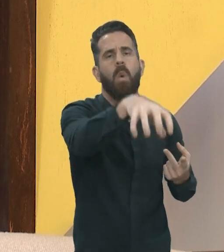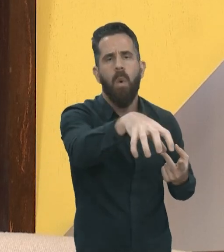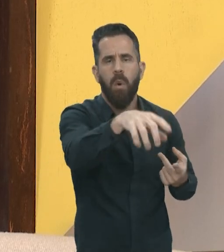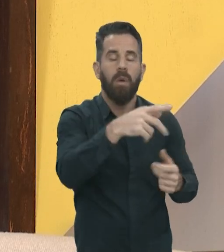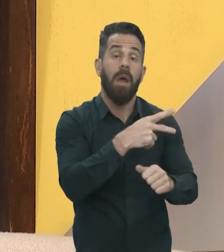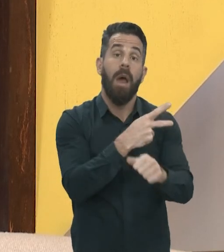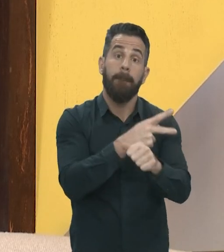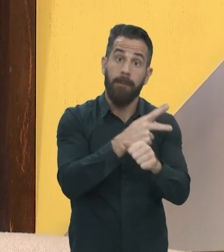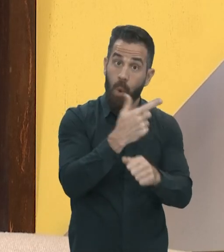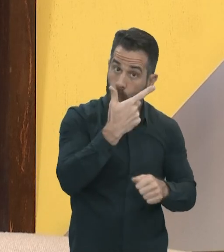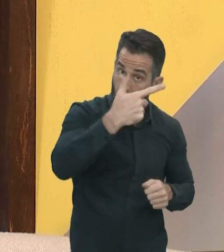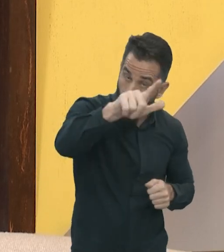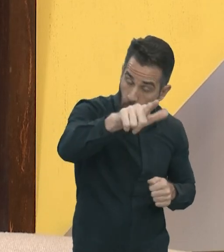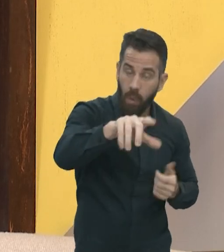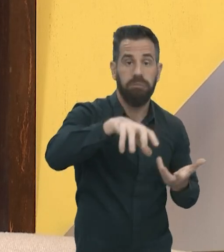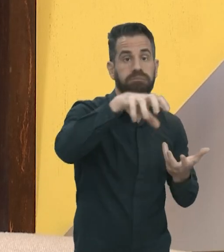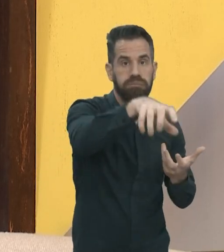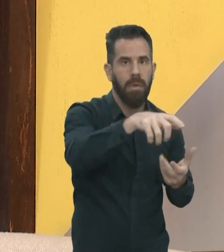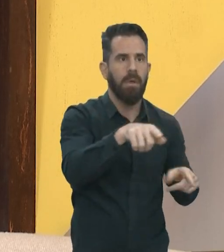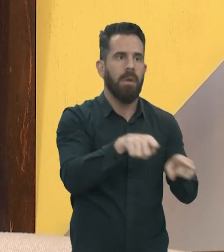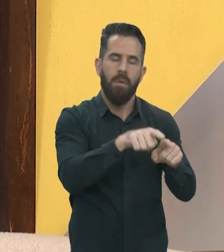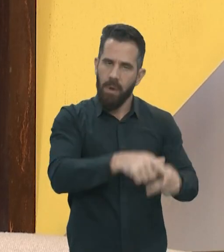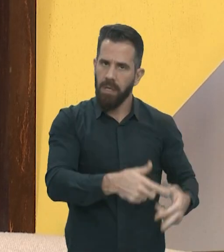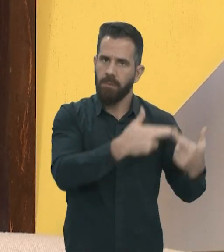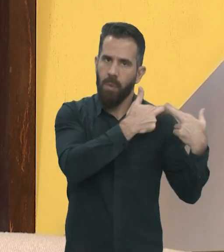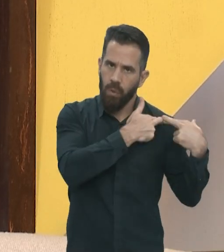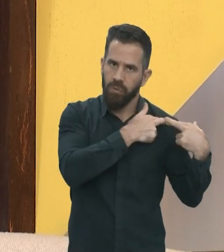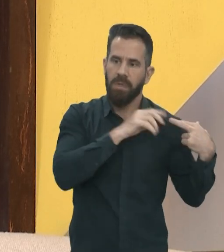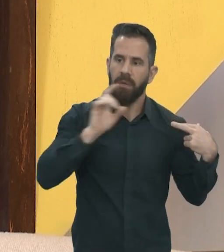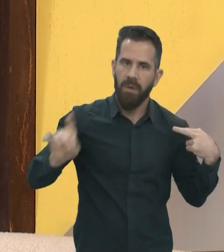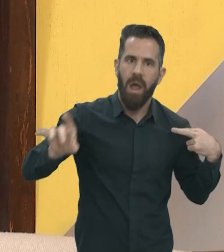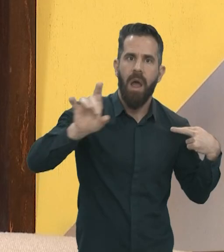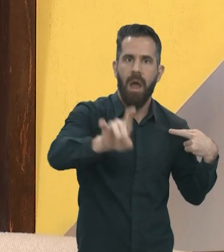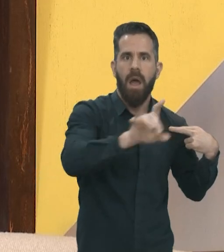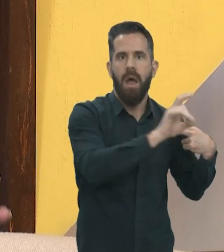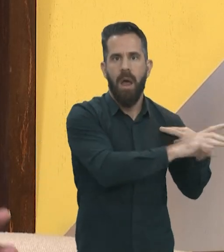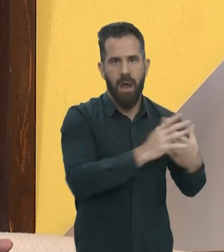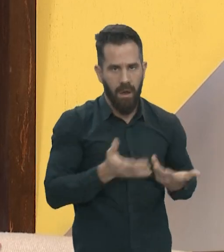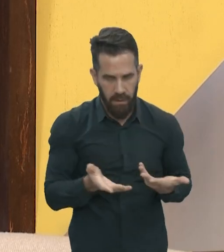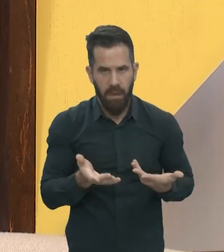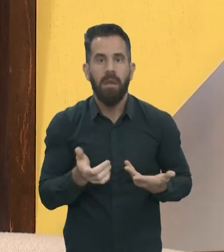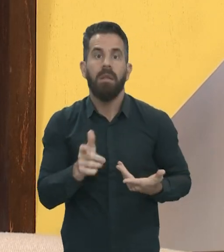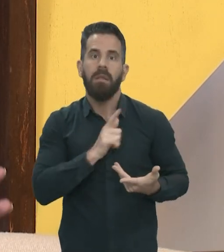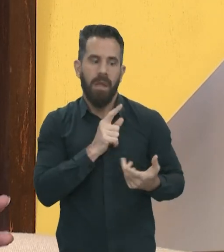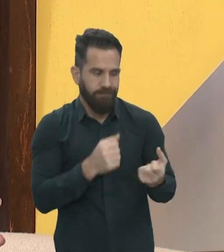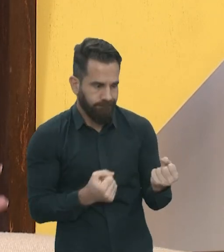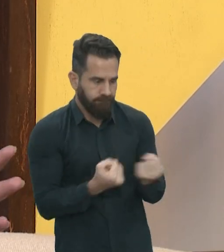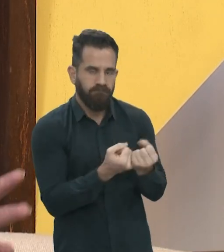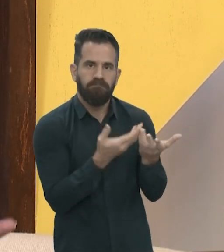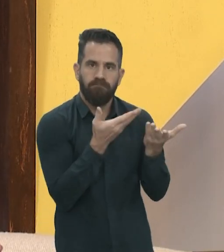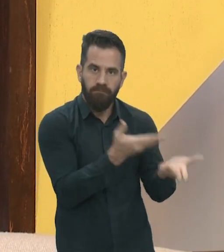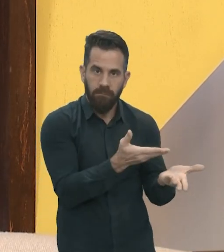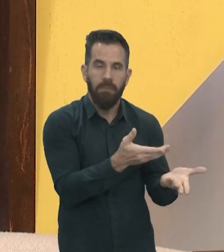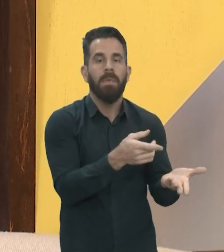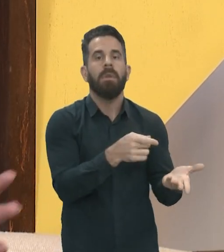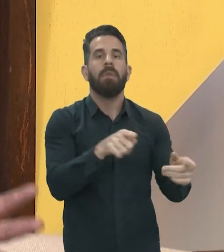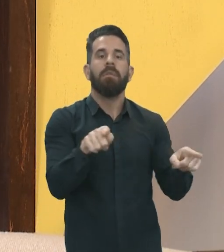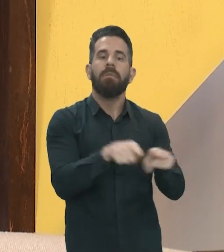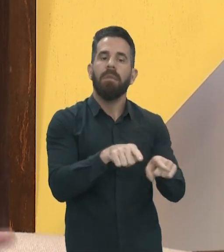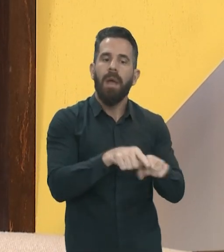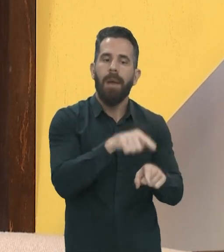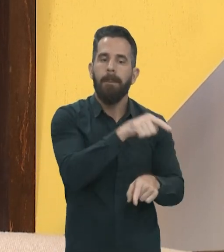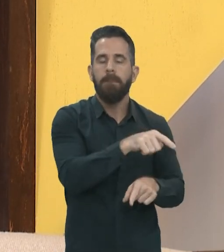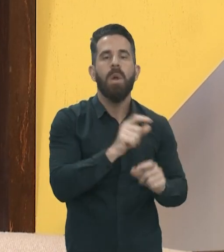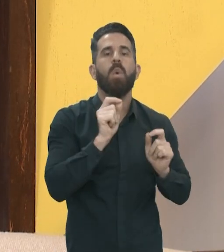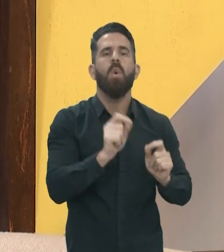em Aparecida tem outro polo de apoio. Fortalecer a CEINFRA, né, tanto do ponto de vista da logística de transporte, porque